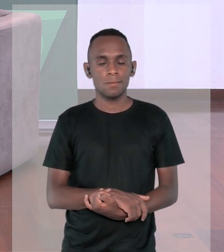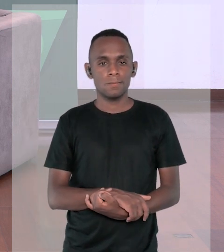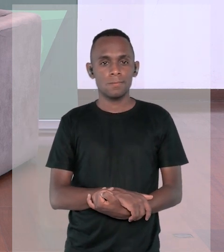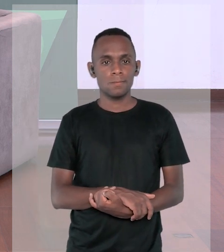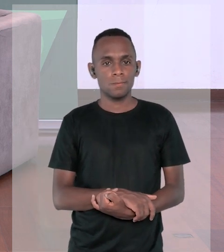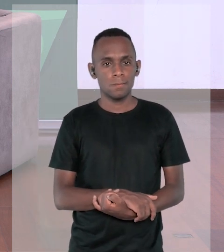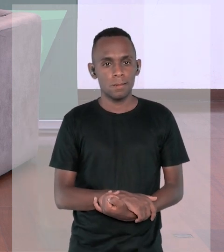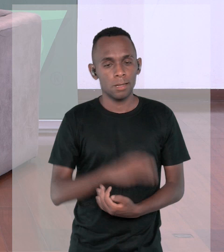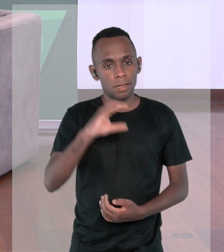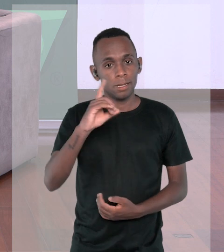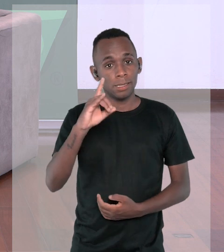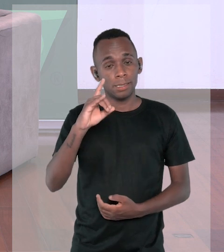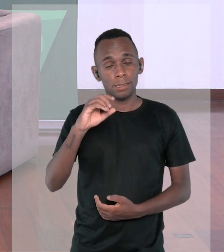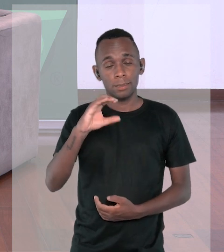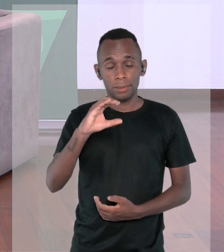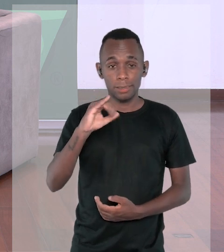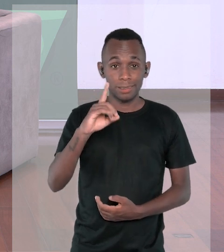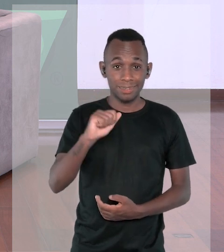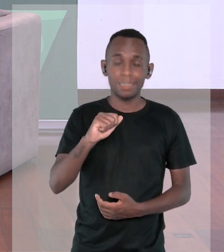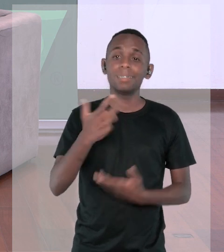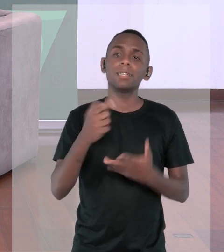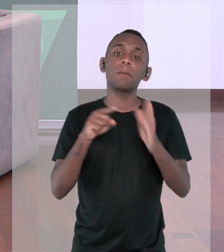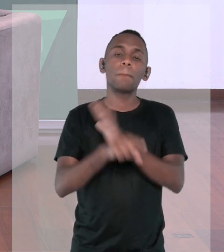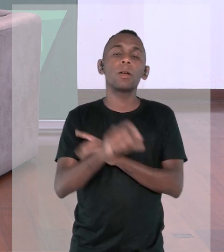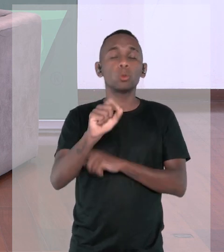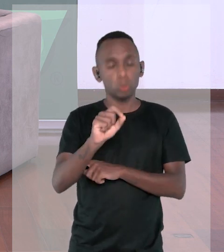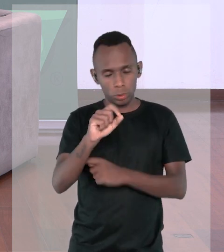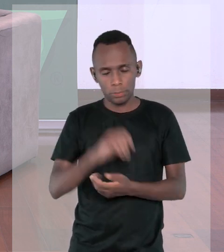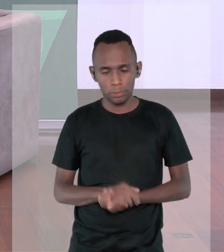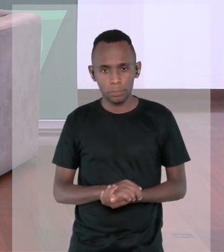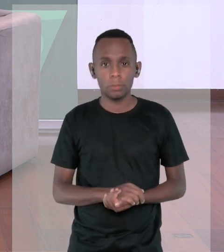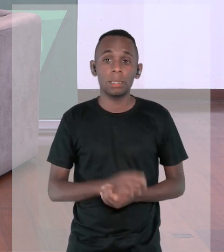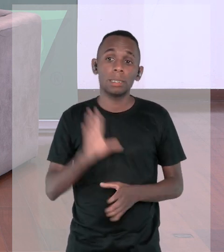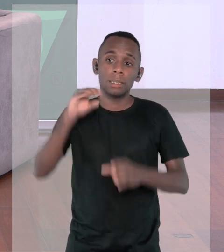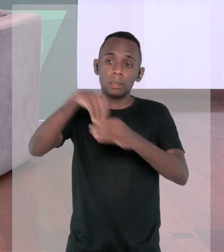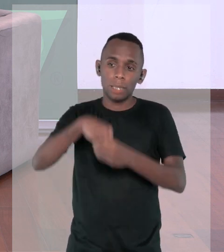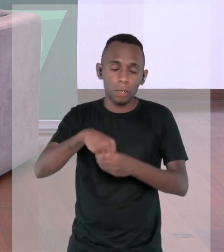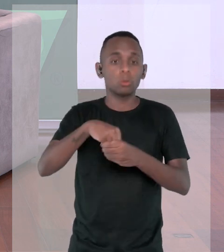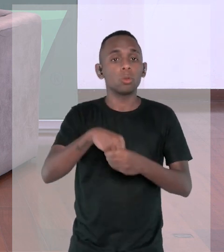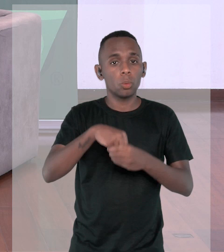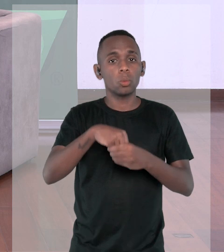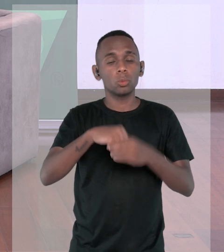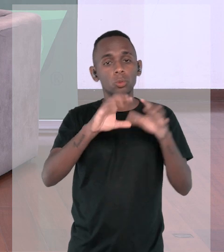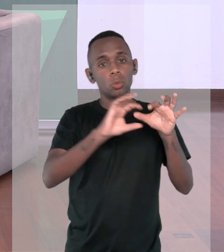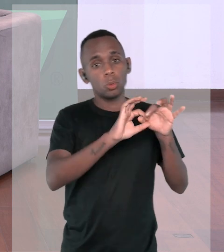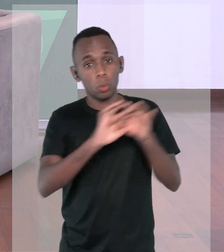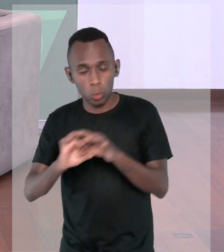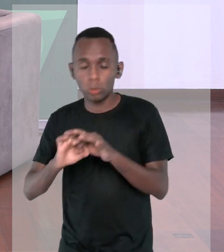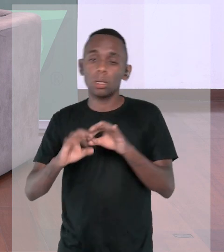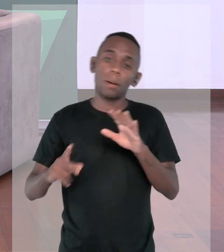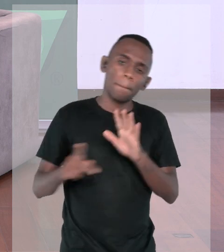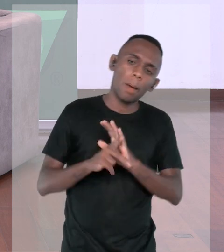Bom, eu sou Cida Queiroga. A minha pergunta, Rafael, é o seguinte: dentro desse contexto todo